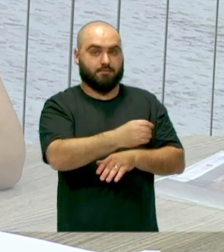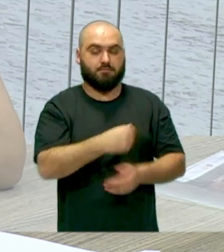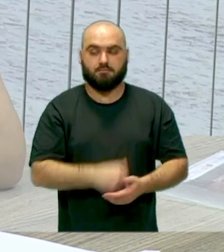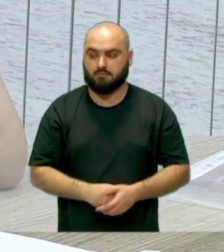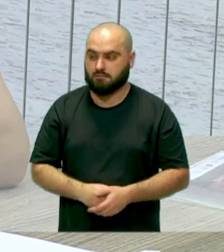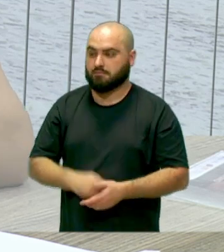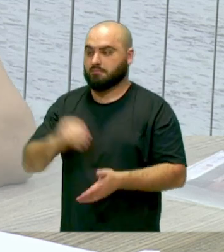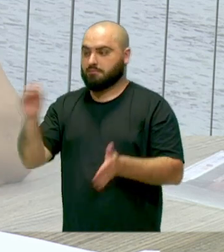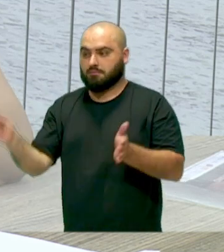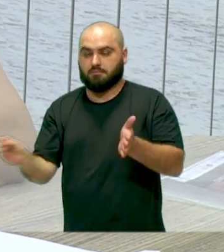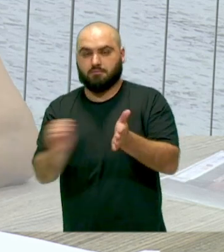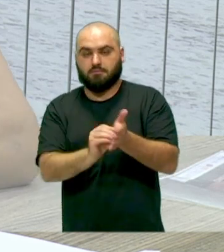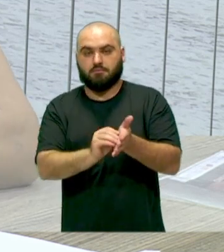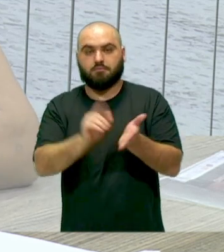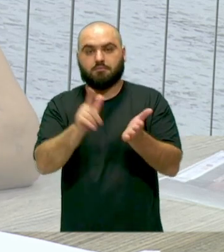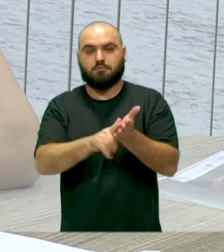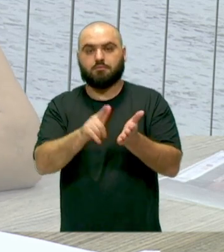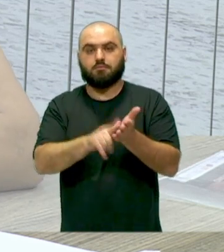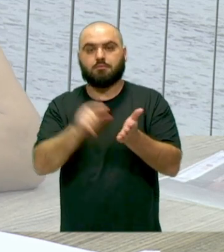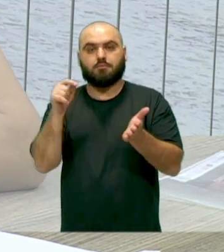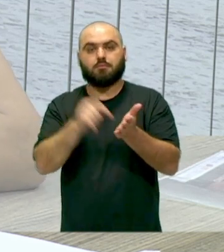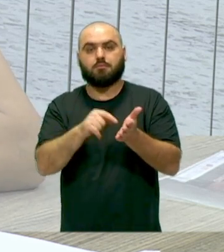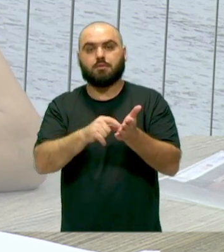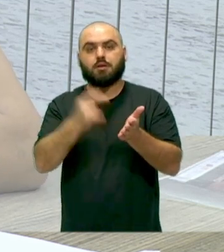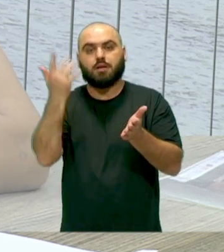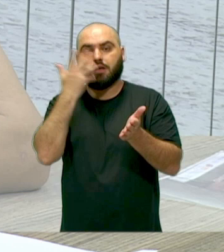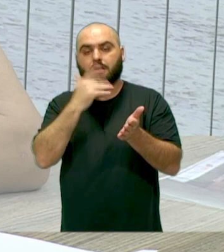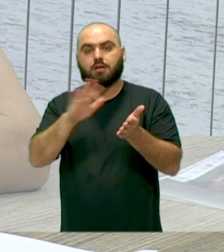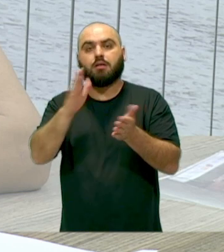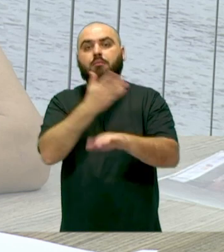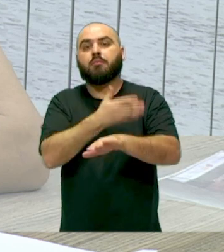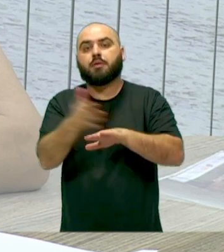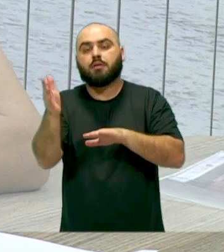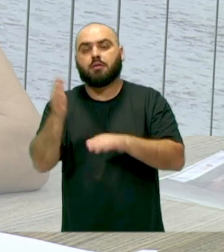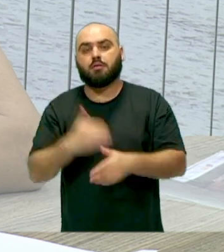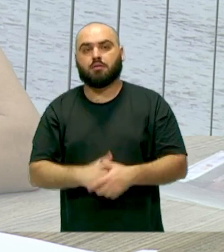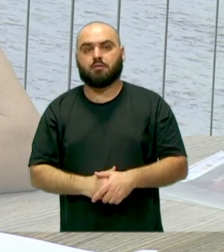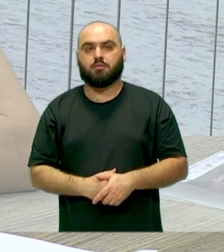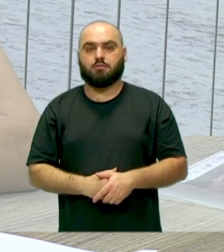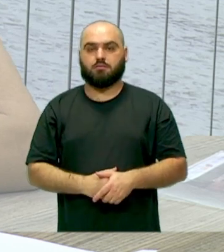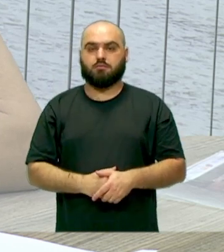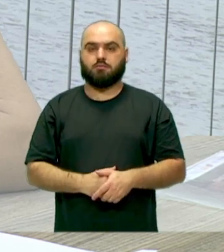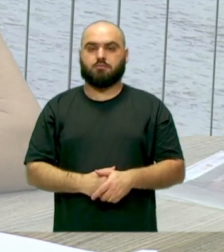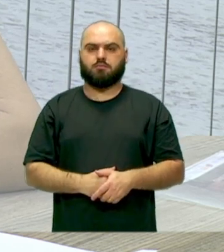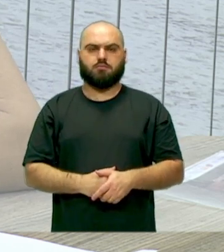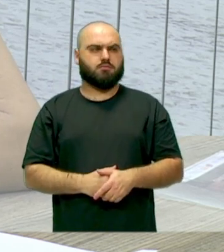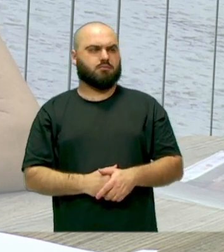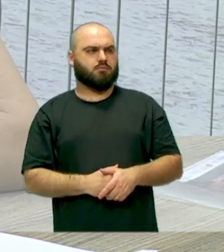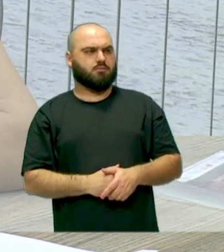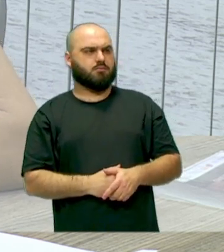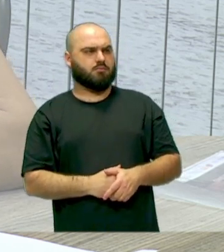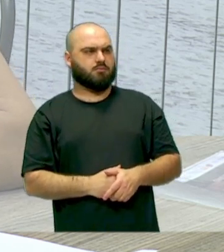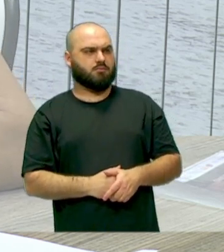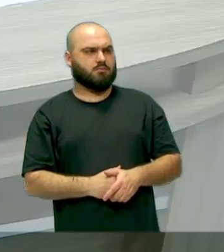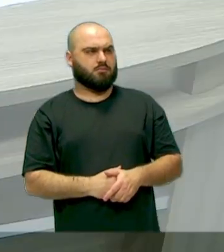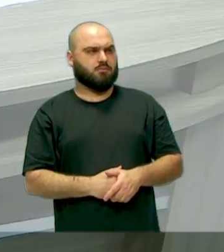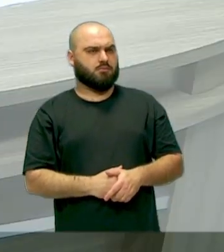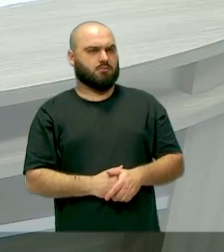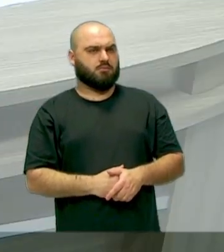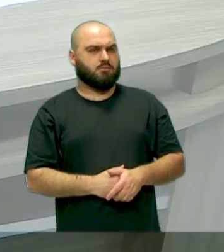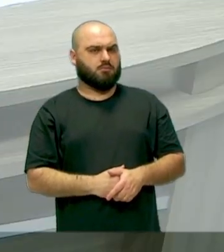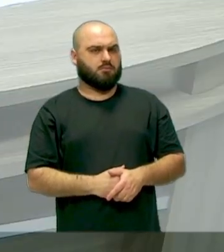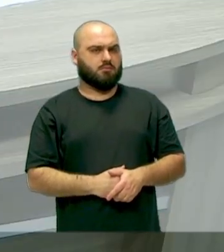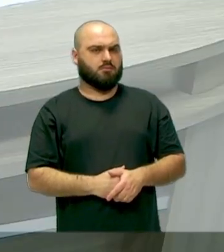quiseram botar lá na ficha que ele era uma criança branca. Falei, Cristo, é Por meu causa filho.